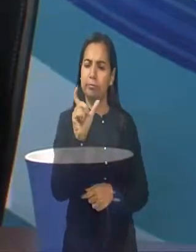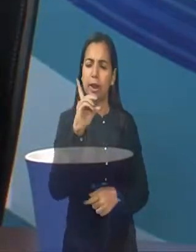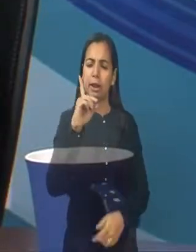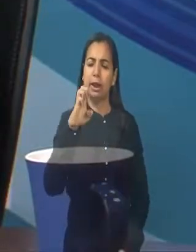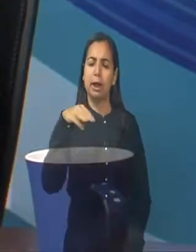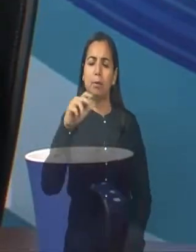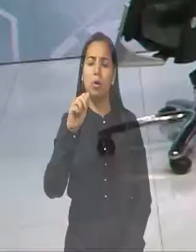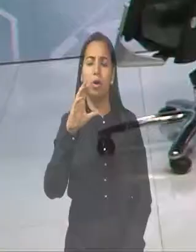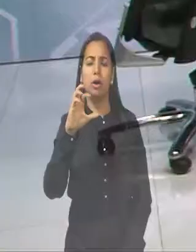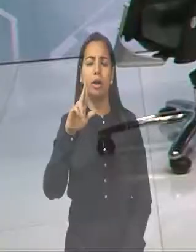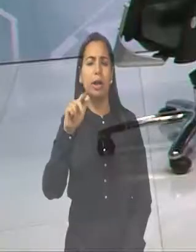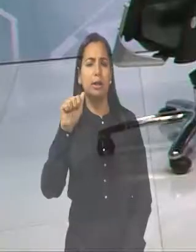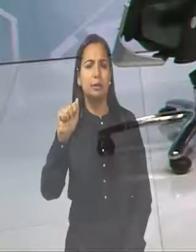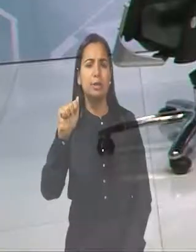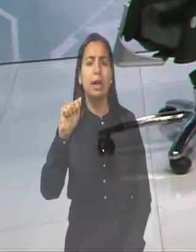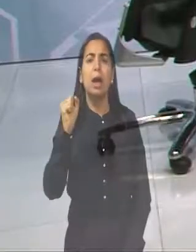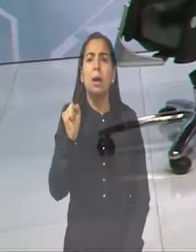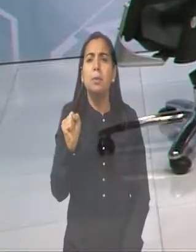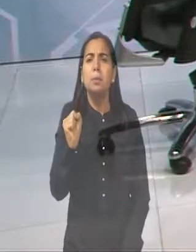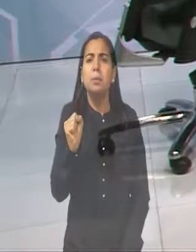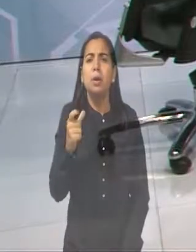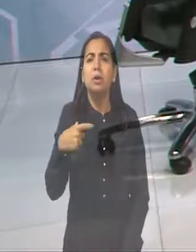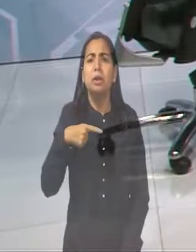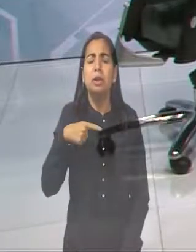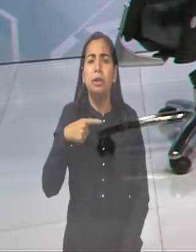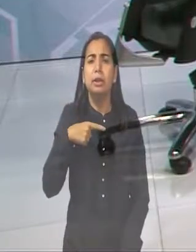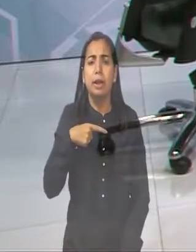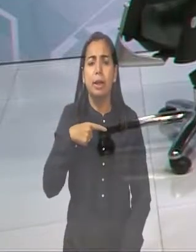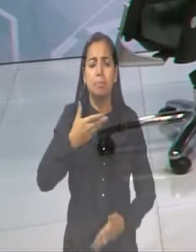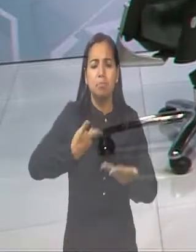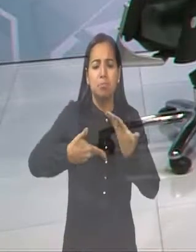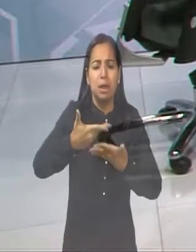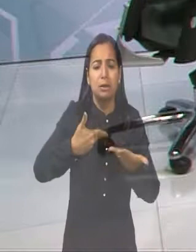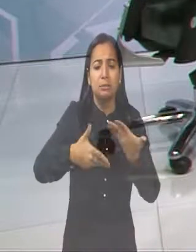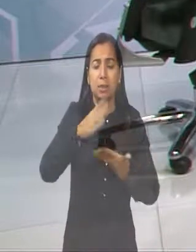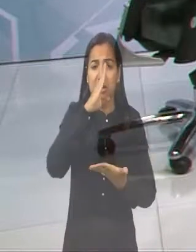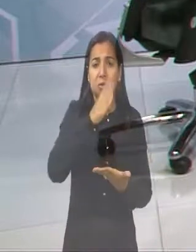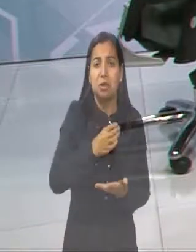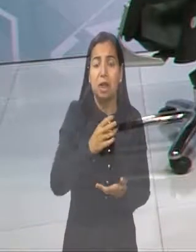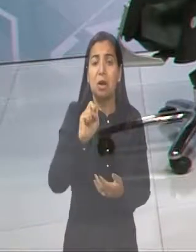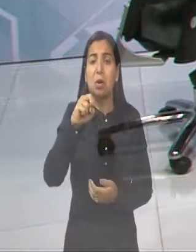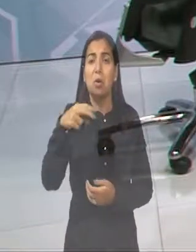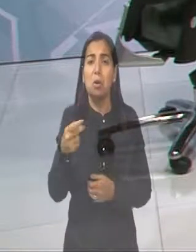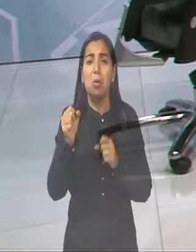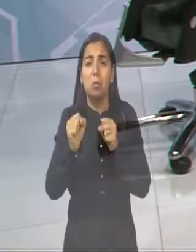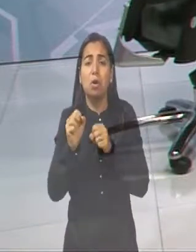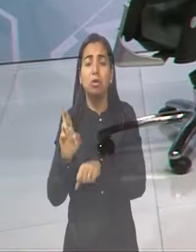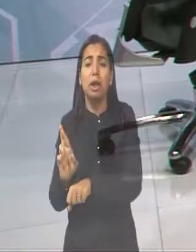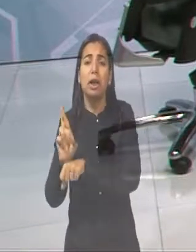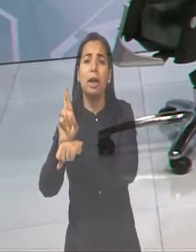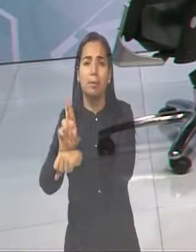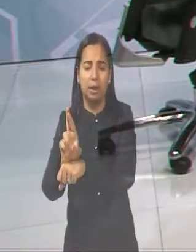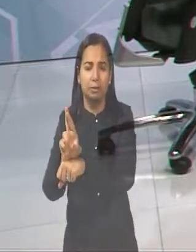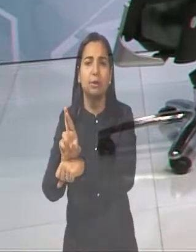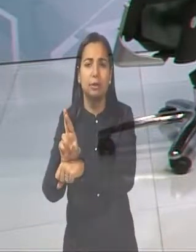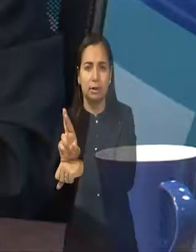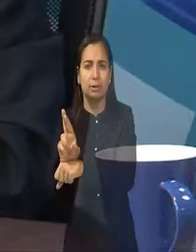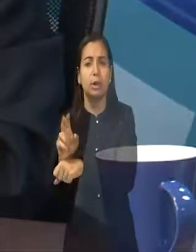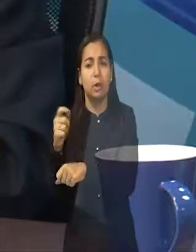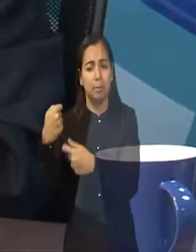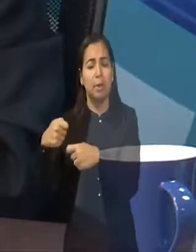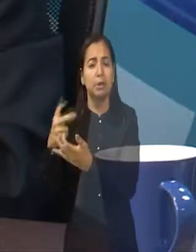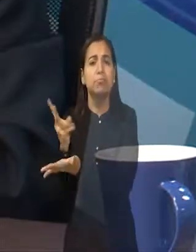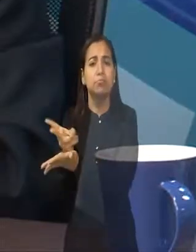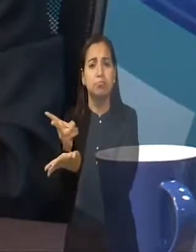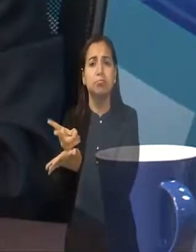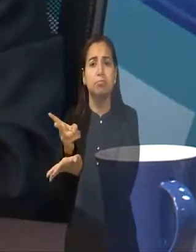deslocar muito menos na direção da participação direta e nem tanto da representação, embora ela deva ser mantida, mas